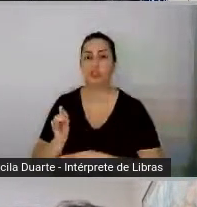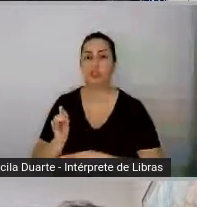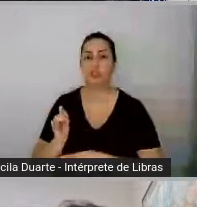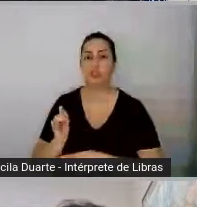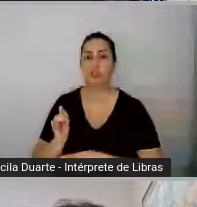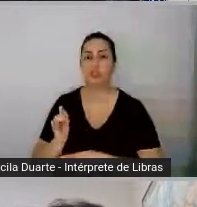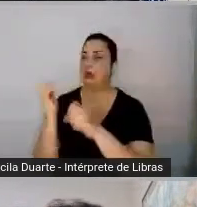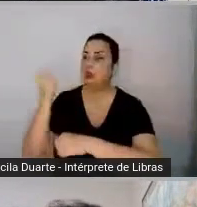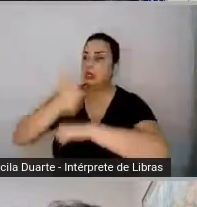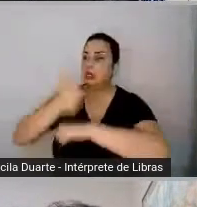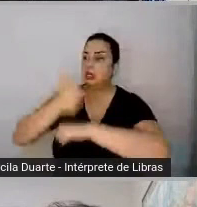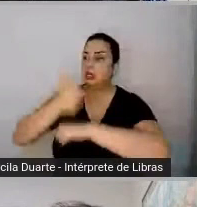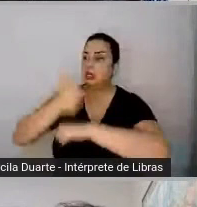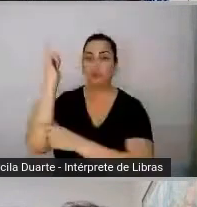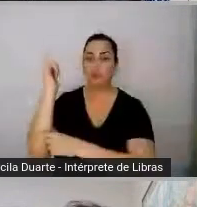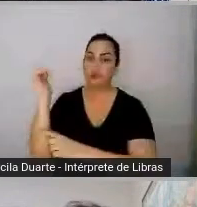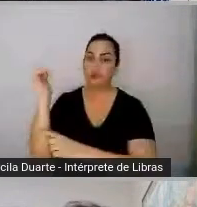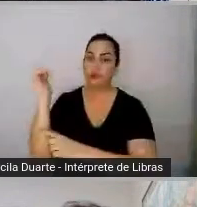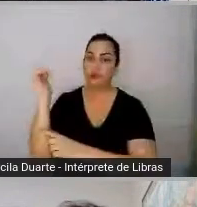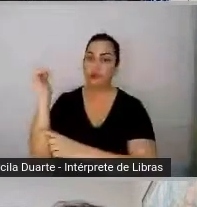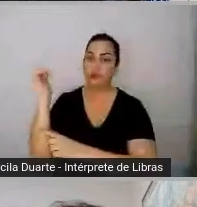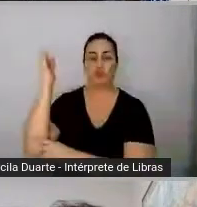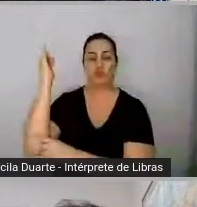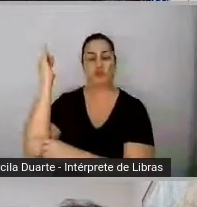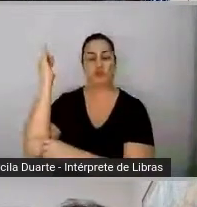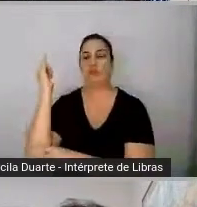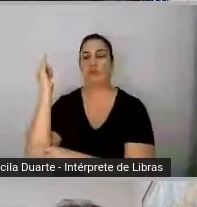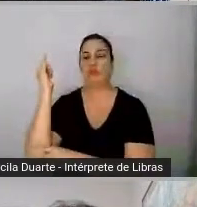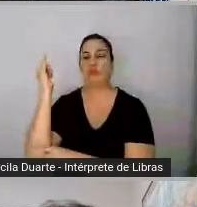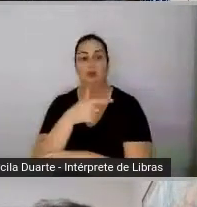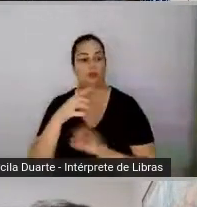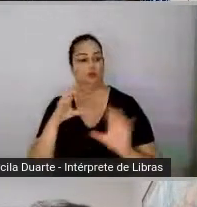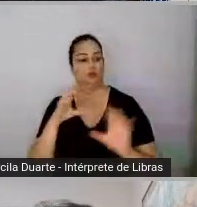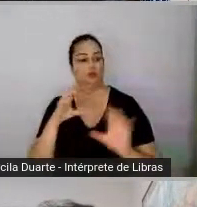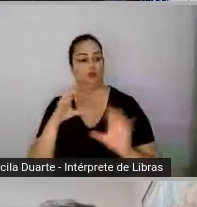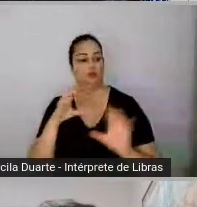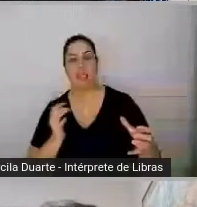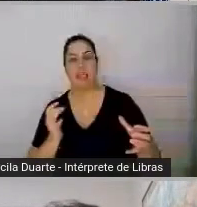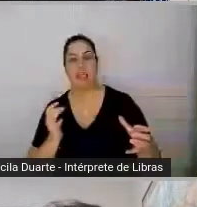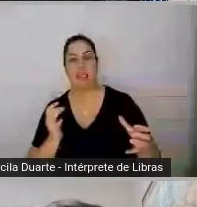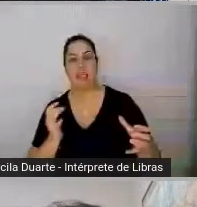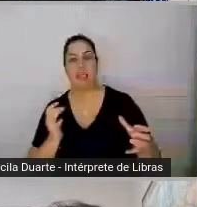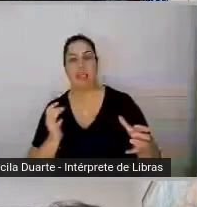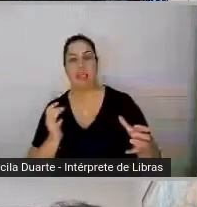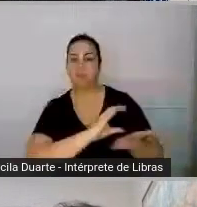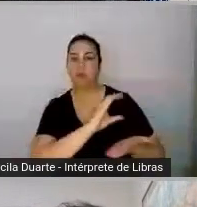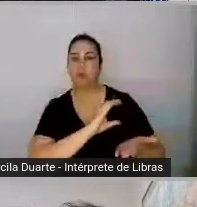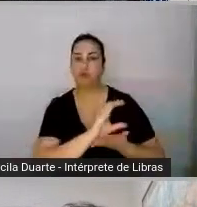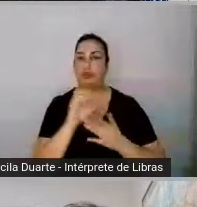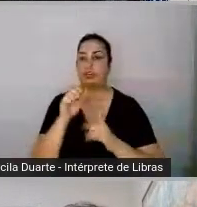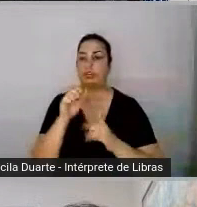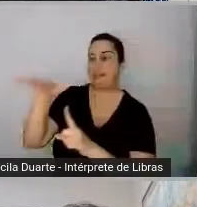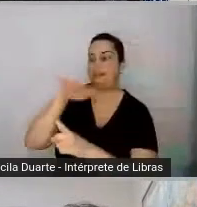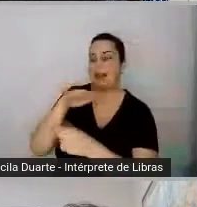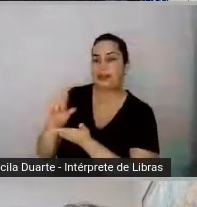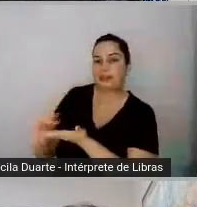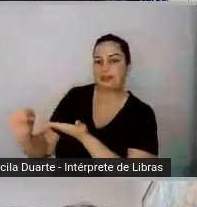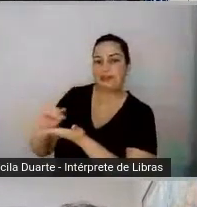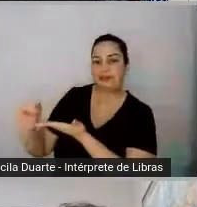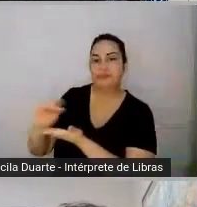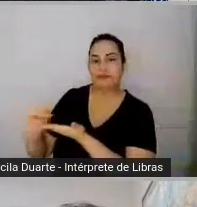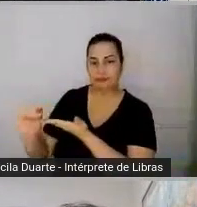mais ricos. Ou seja, enquanto que em outros países a dívida gera desenvolvimento, aqui não. Aqui a dívida serve